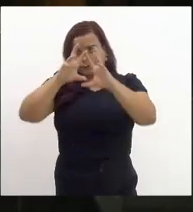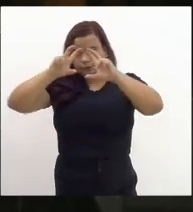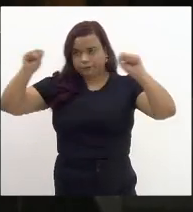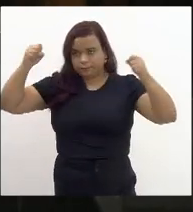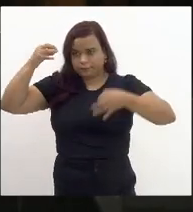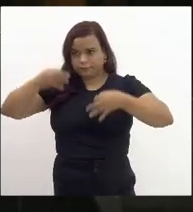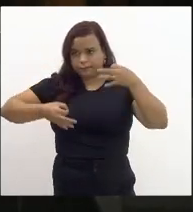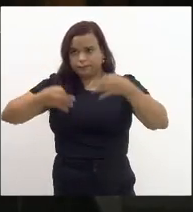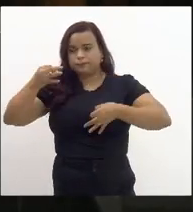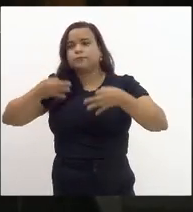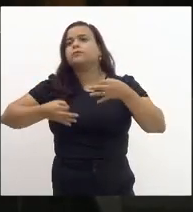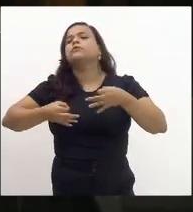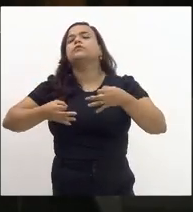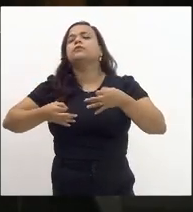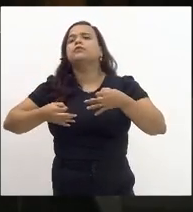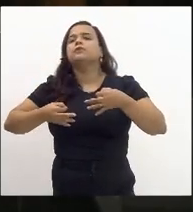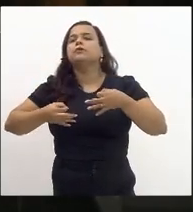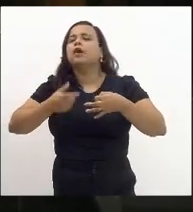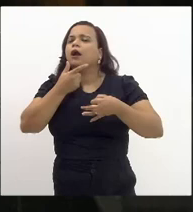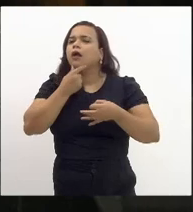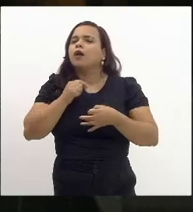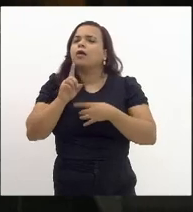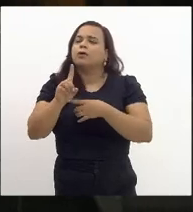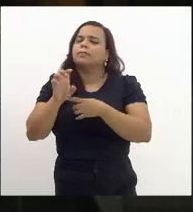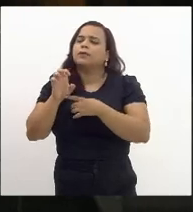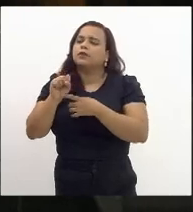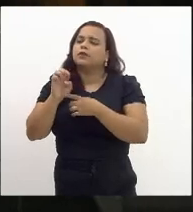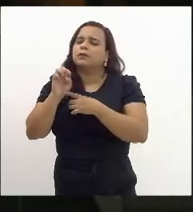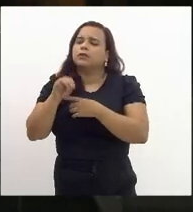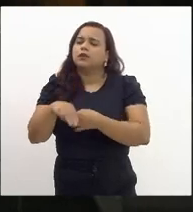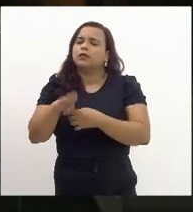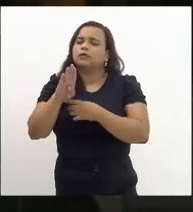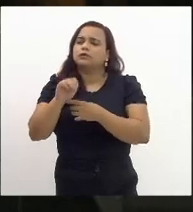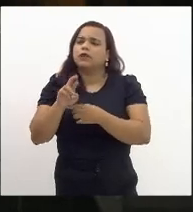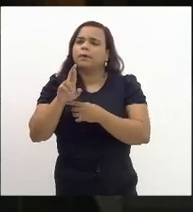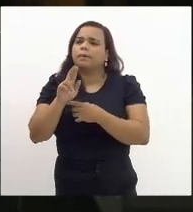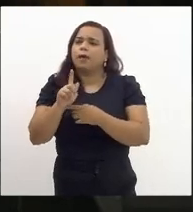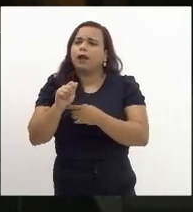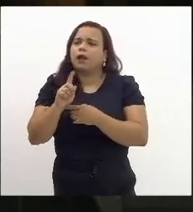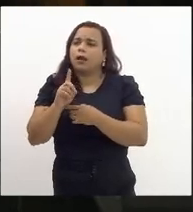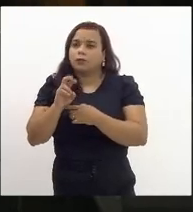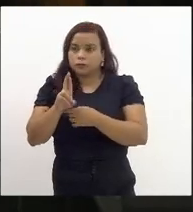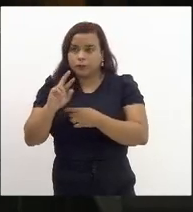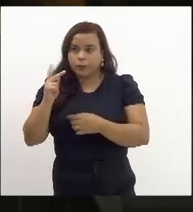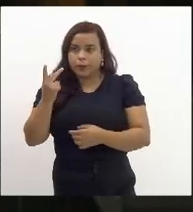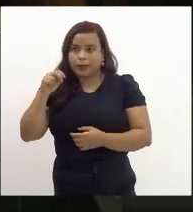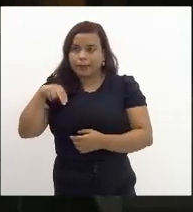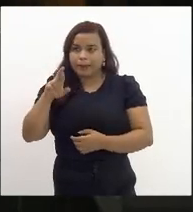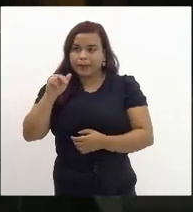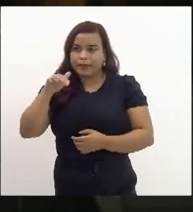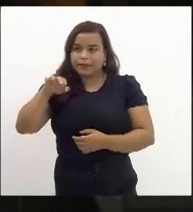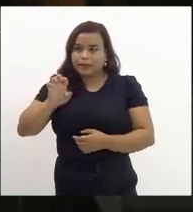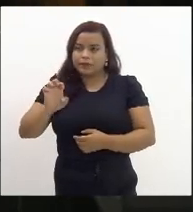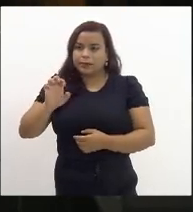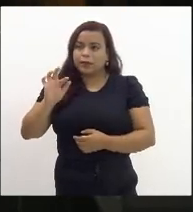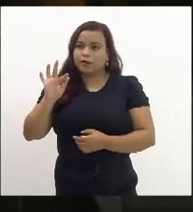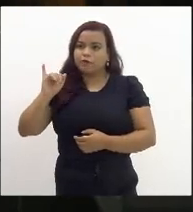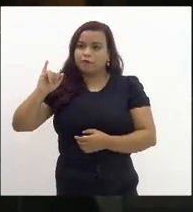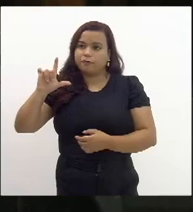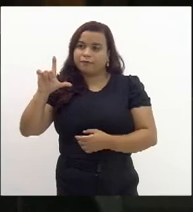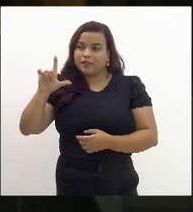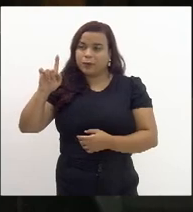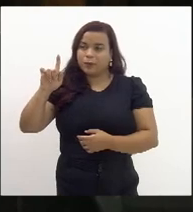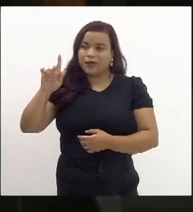desembargador Henrique Filgueiras, os anais do